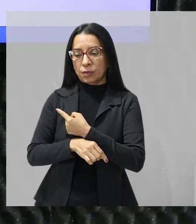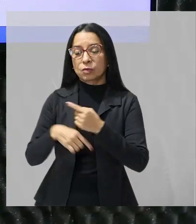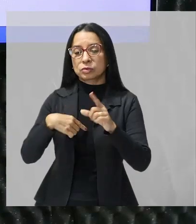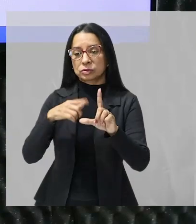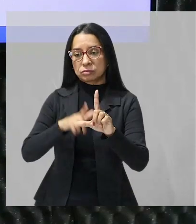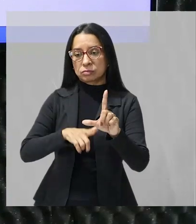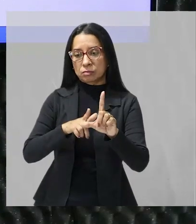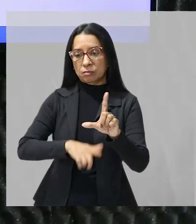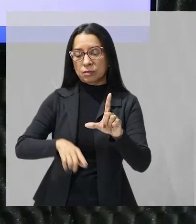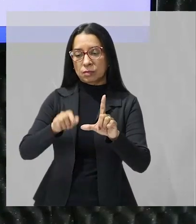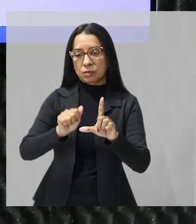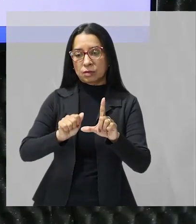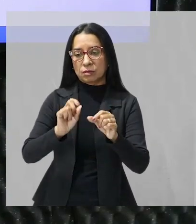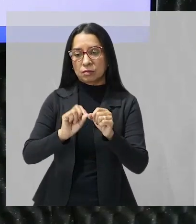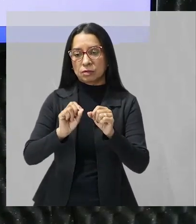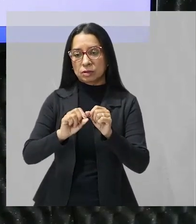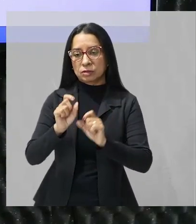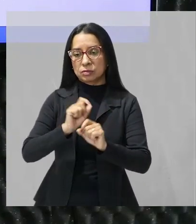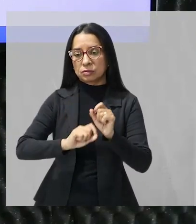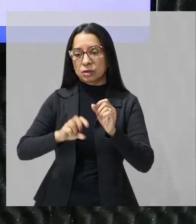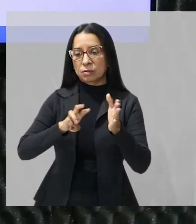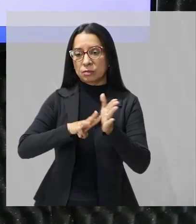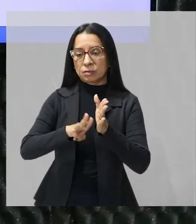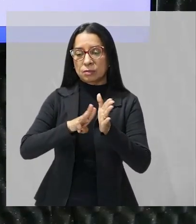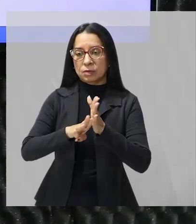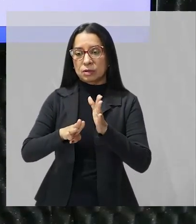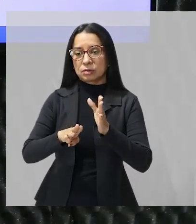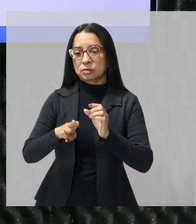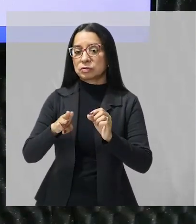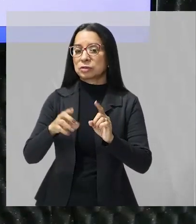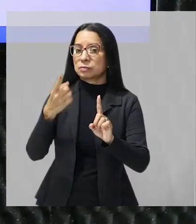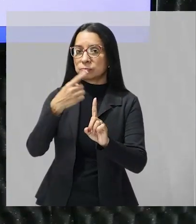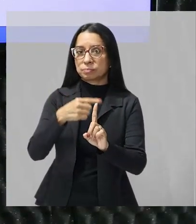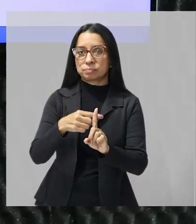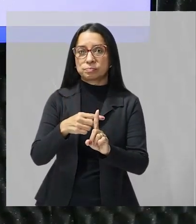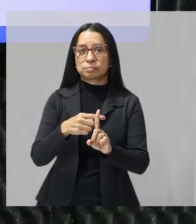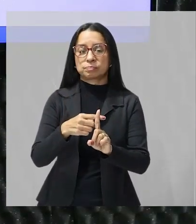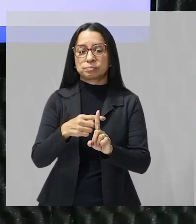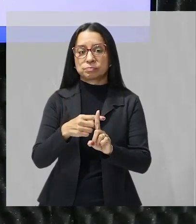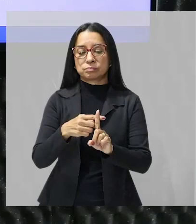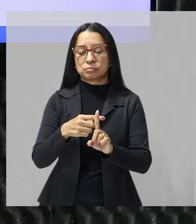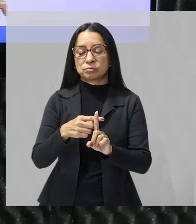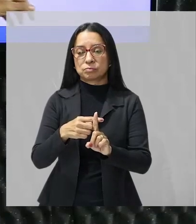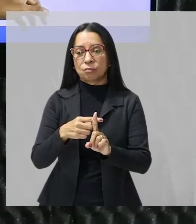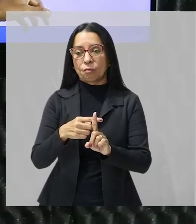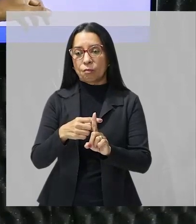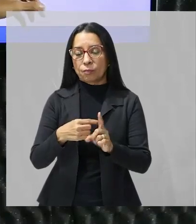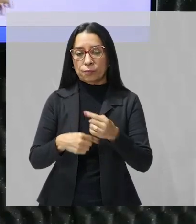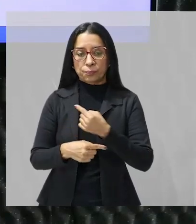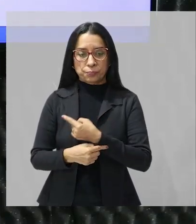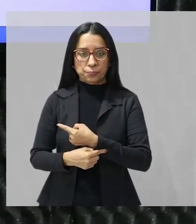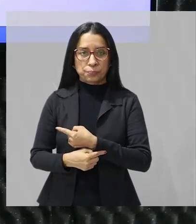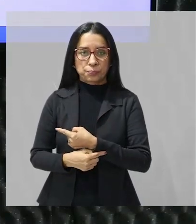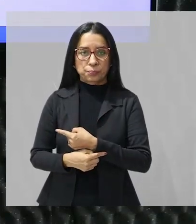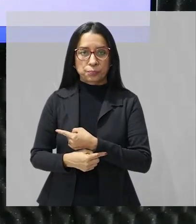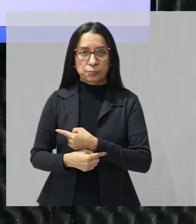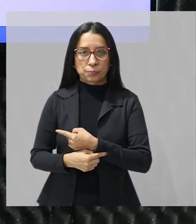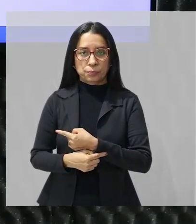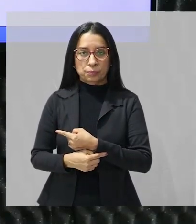A. Então, eu estou fazendo pelo método da adição, tá? Então, 4 vezes 4,